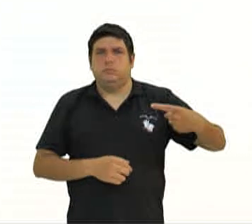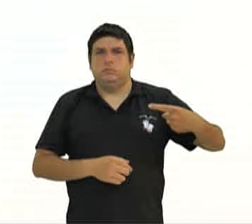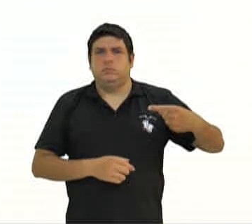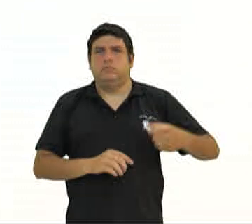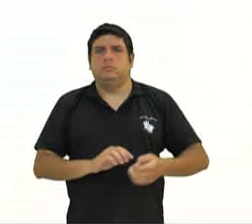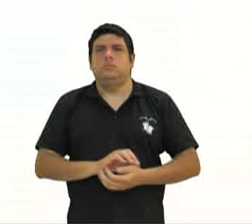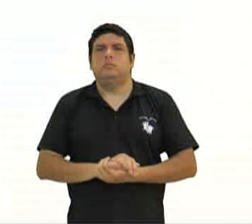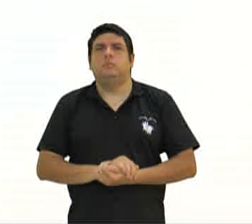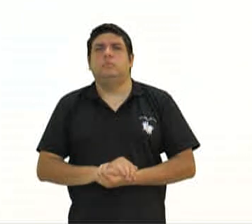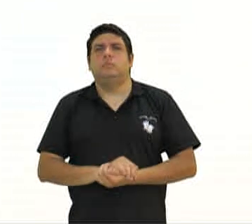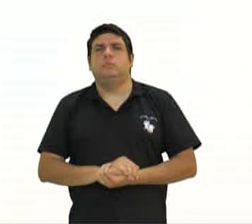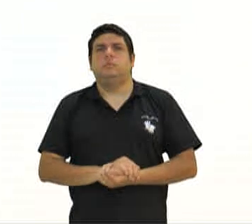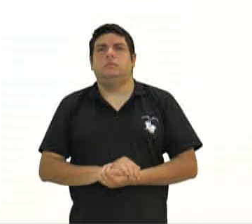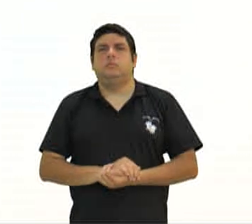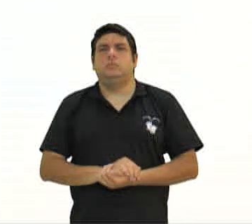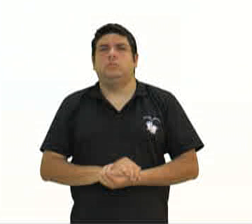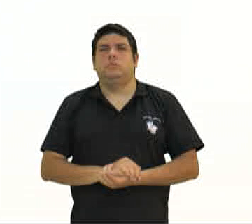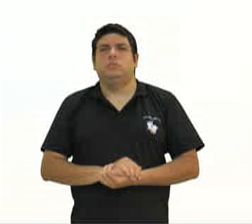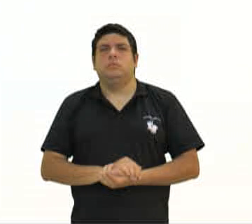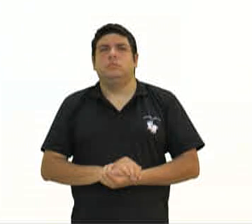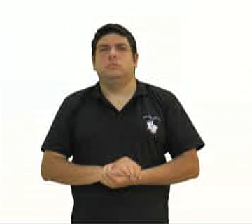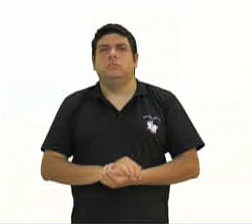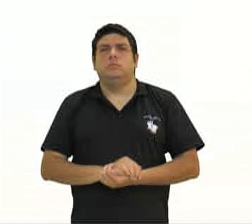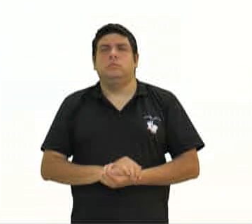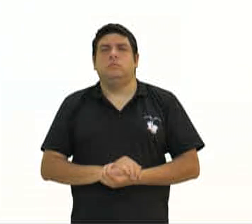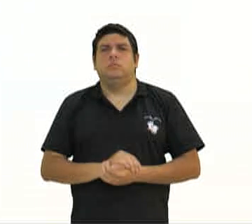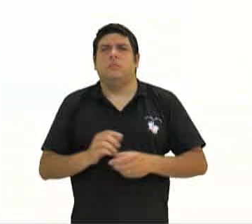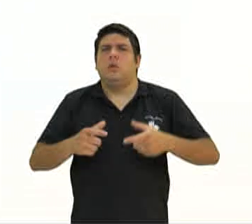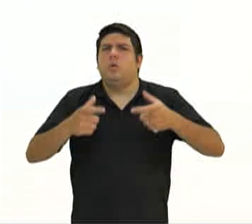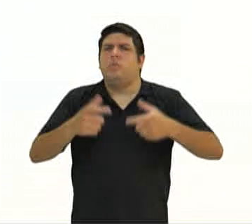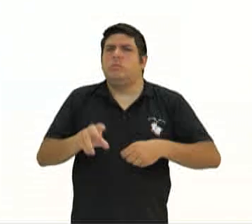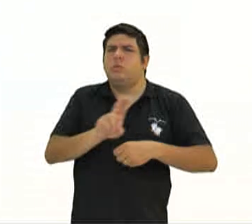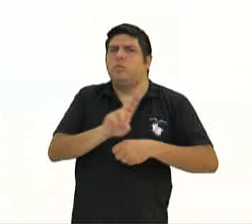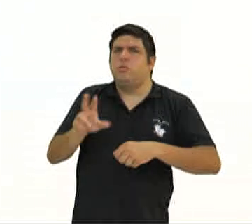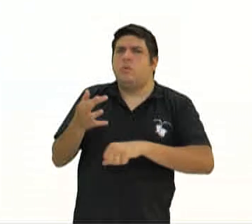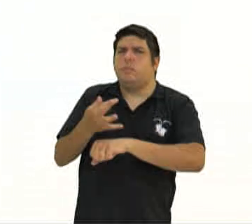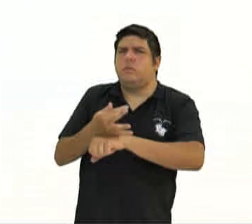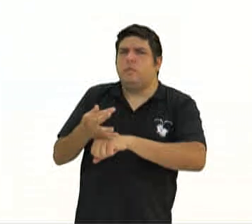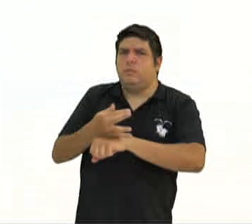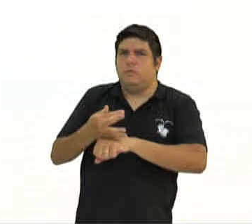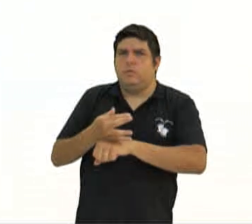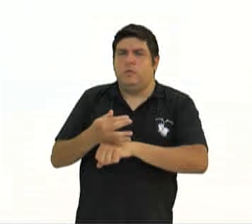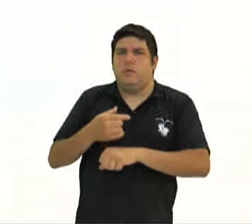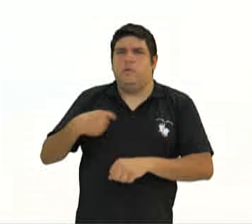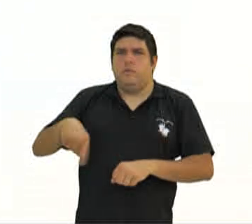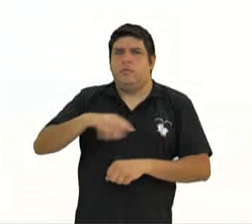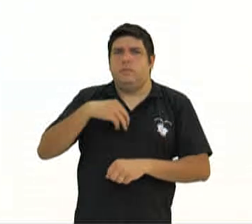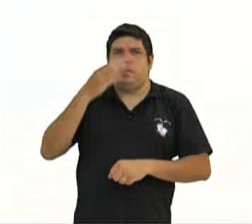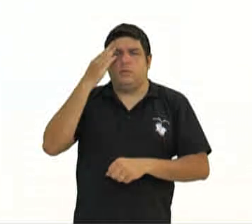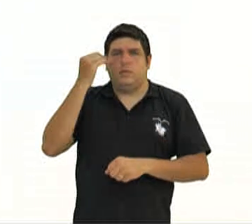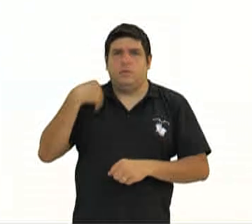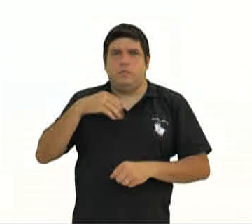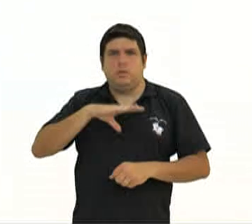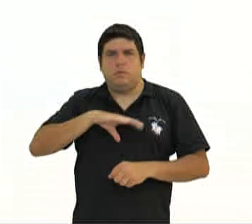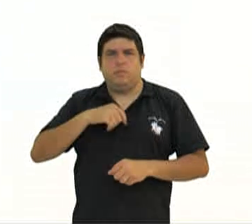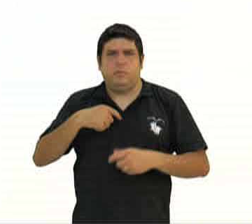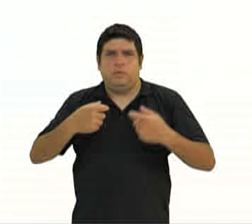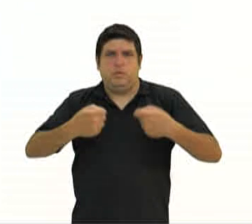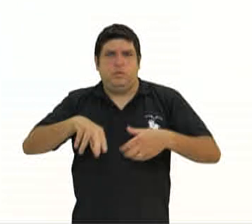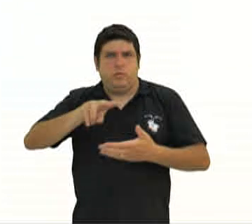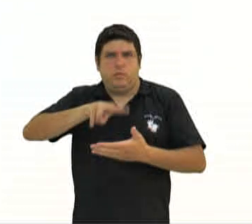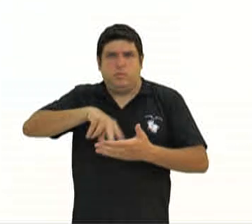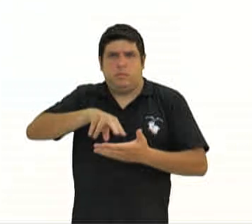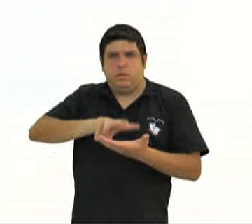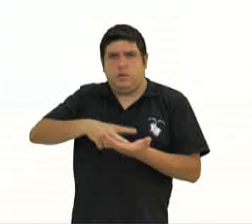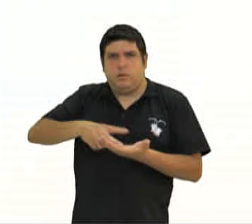Where did the holiday's name come from? Da onde que veio o nome do feriado? Sabemos perfeitamente em português, pois eu já traduzi tudo, a gente já leu,